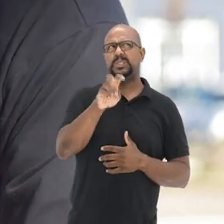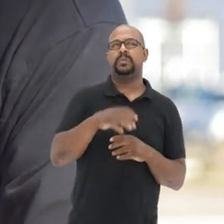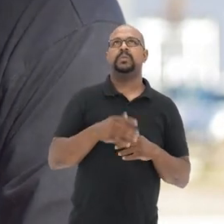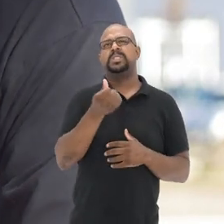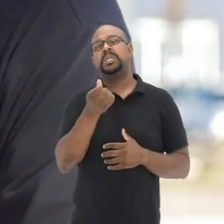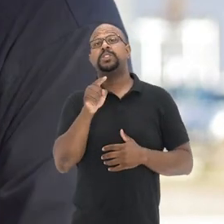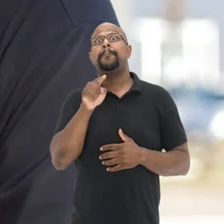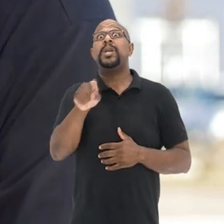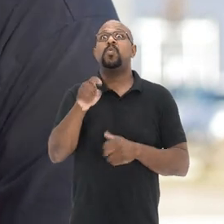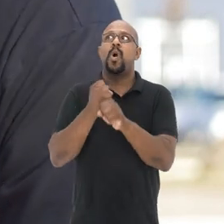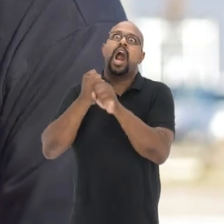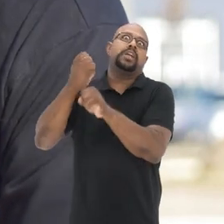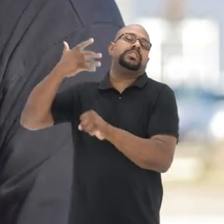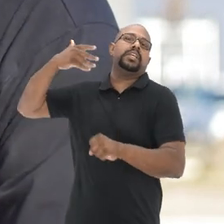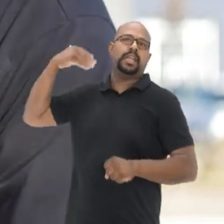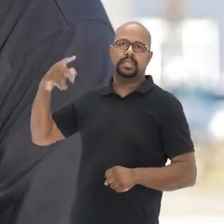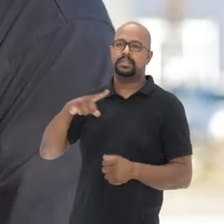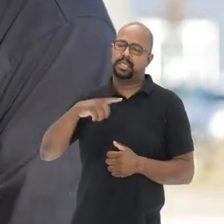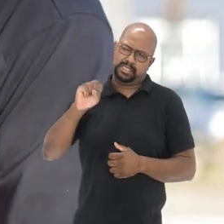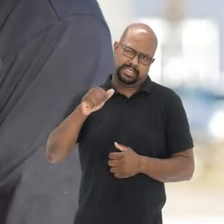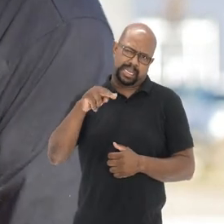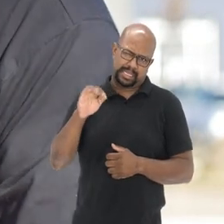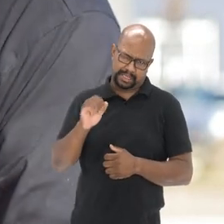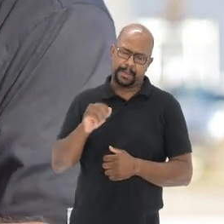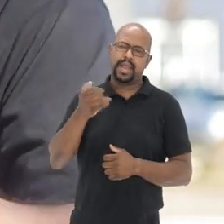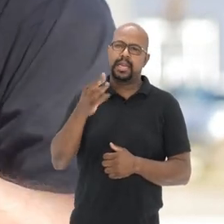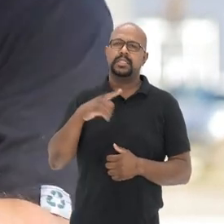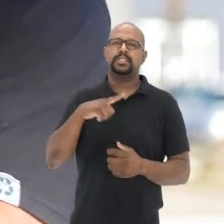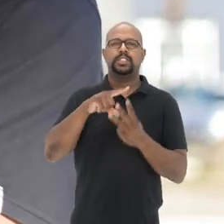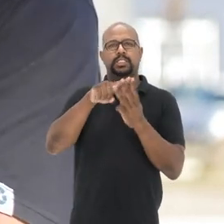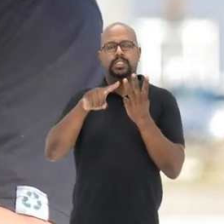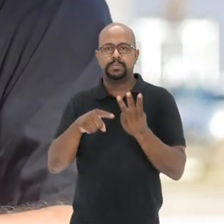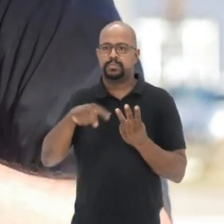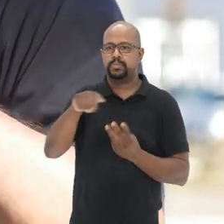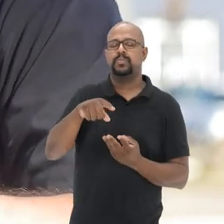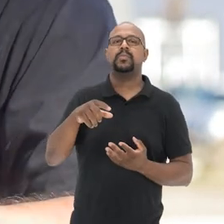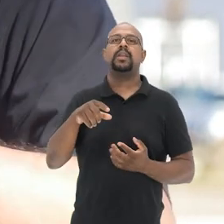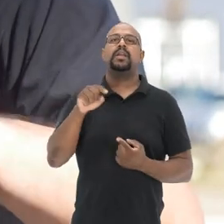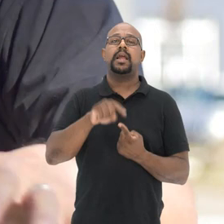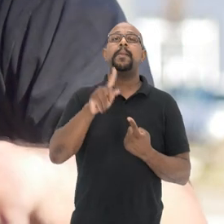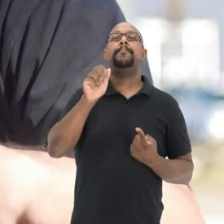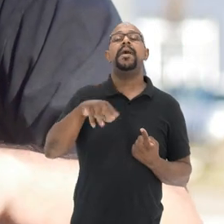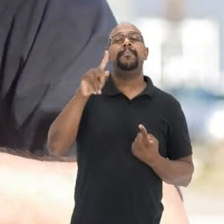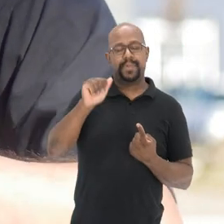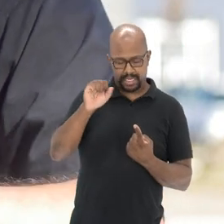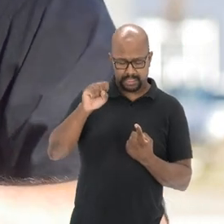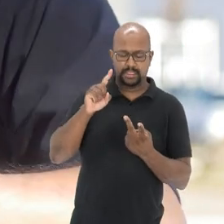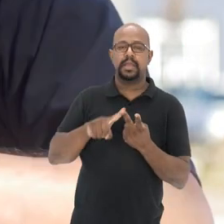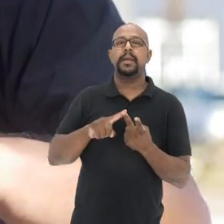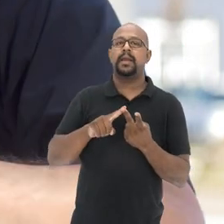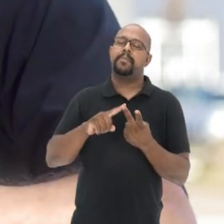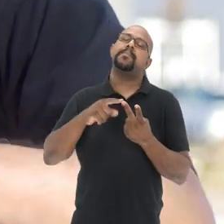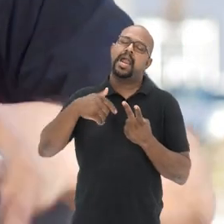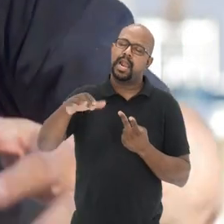6 mil anos atrás. Onde a gente tem, em Santa Maria especificamente, o encontro de três biomas, né? Que é a parte do Pampa, a